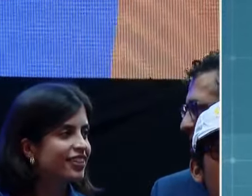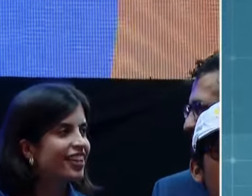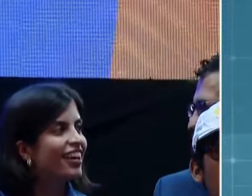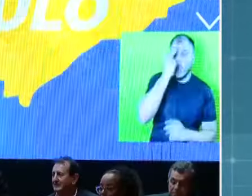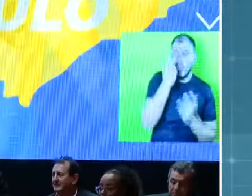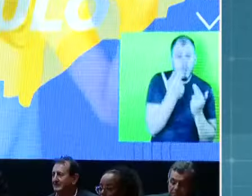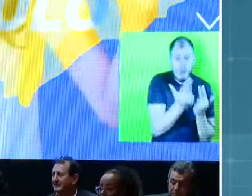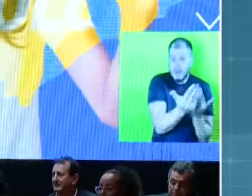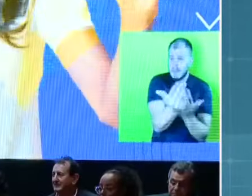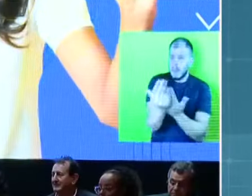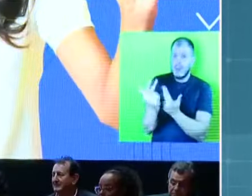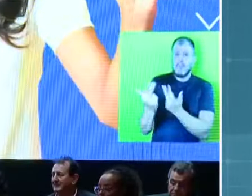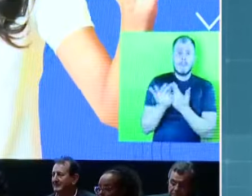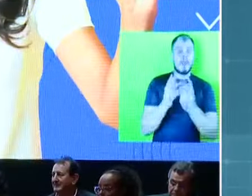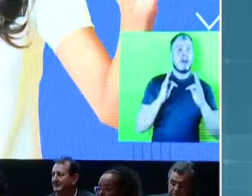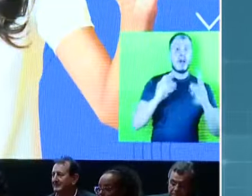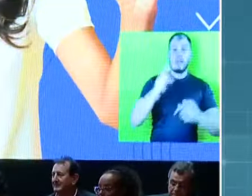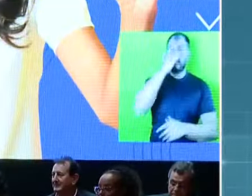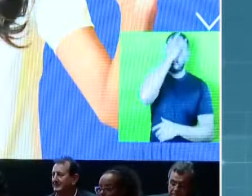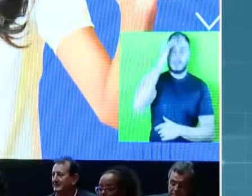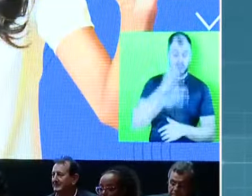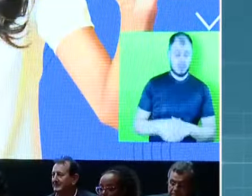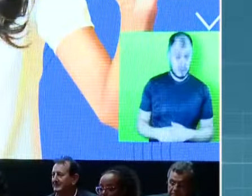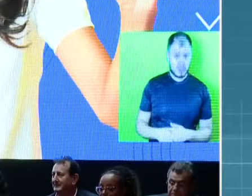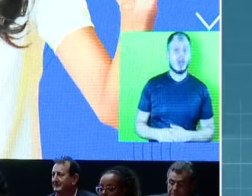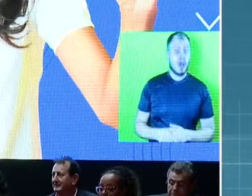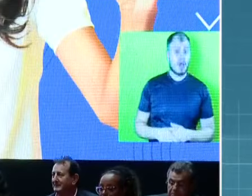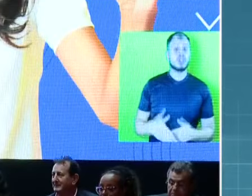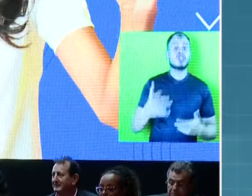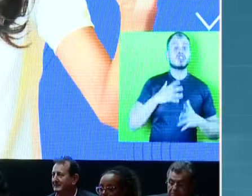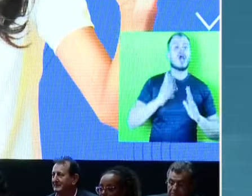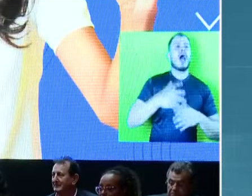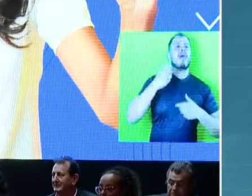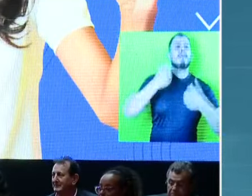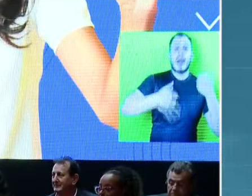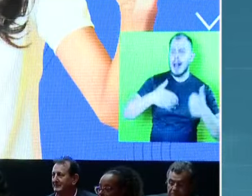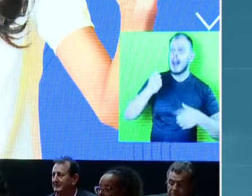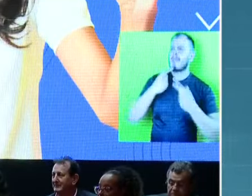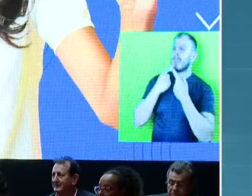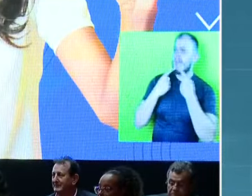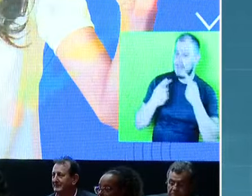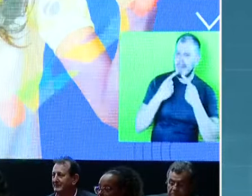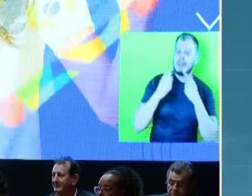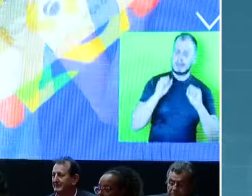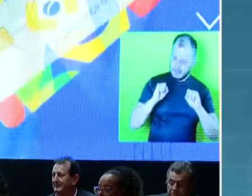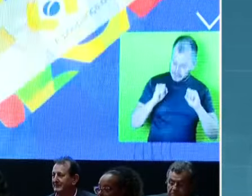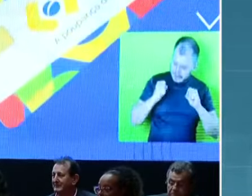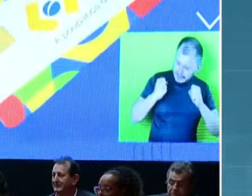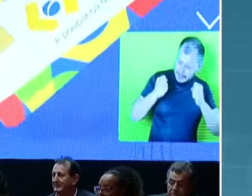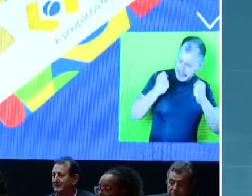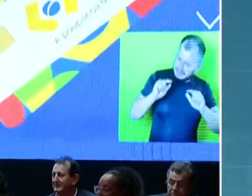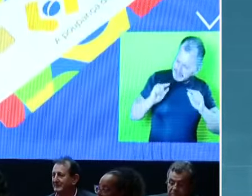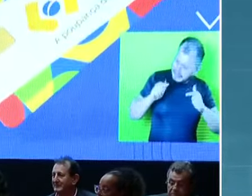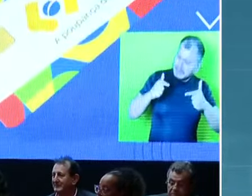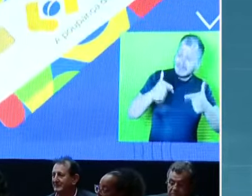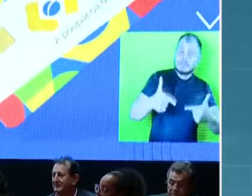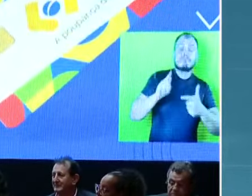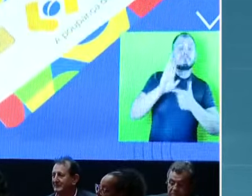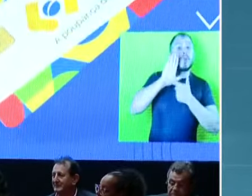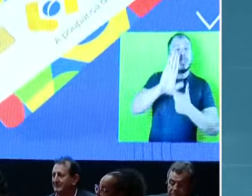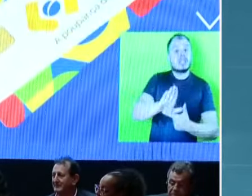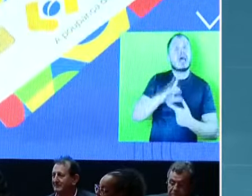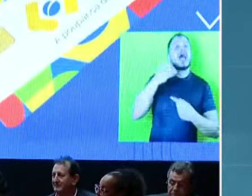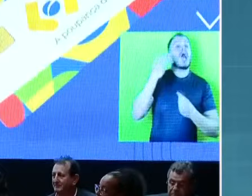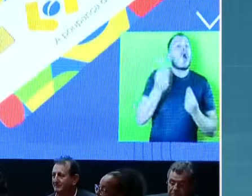exercício Deputado eles estavam a um lado do ministro acompanhando a agenda ess se posicionaram também ao lado do ministro durante a coletiva de